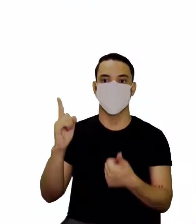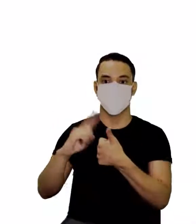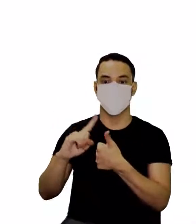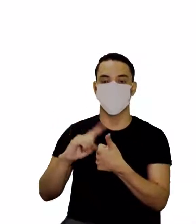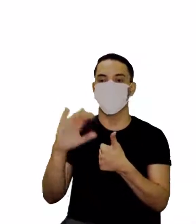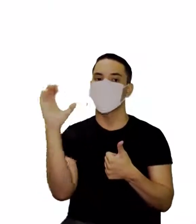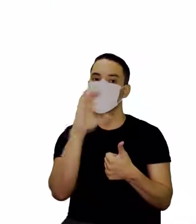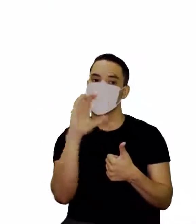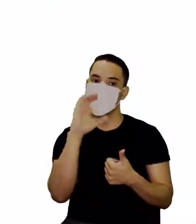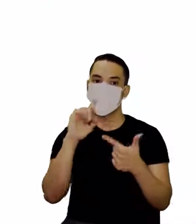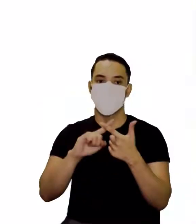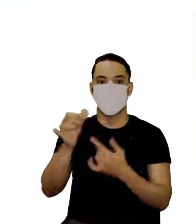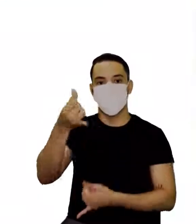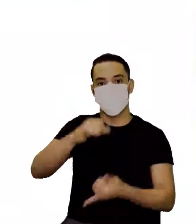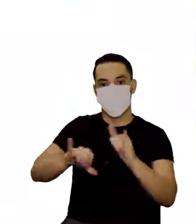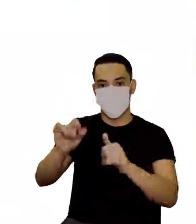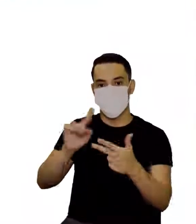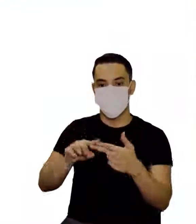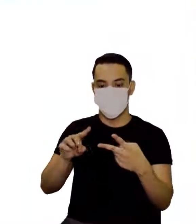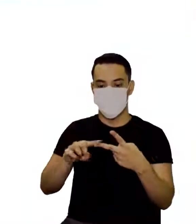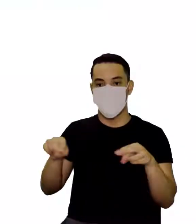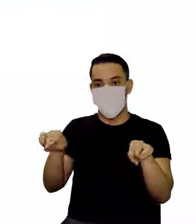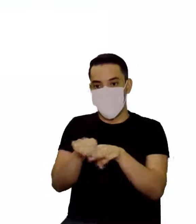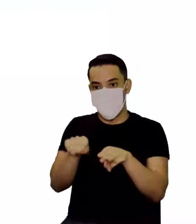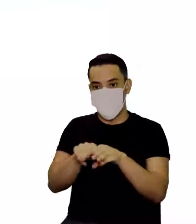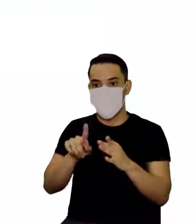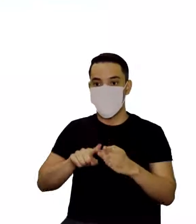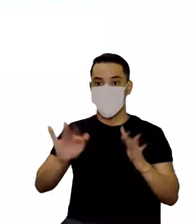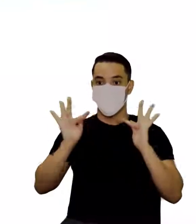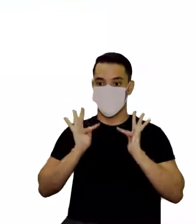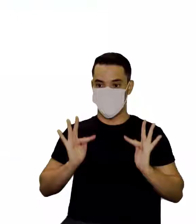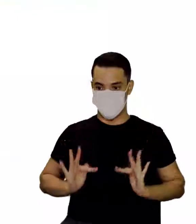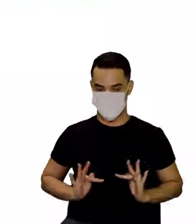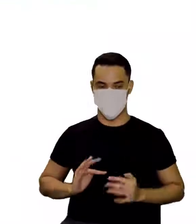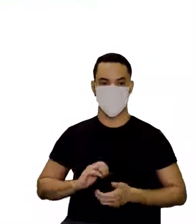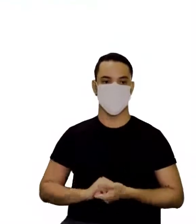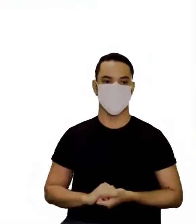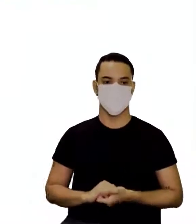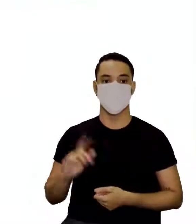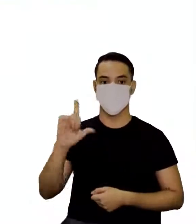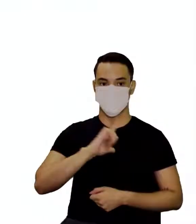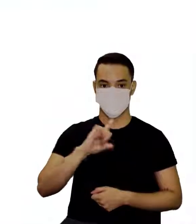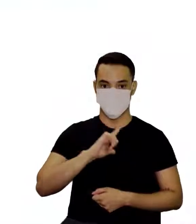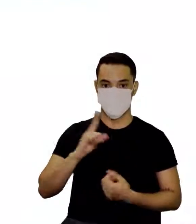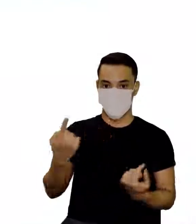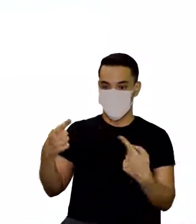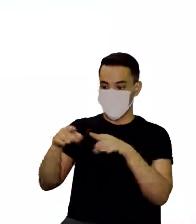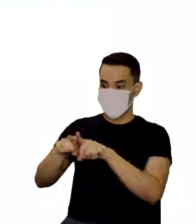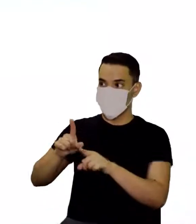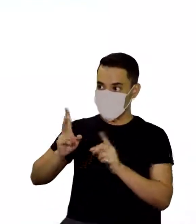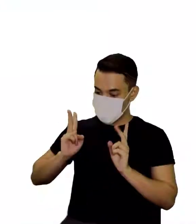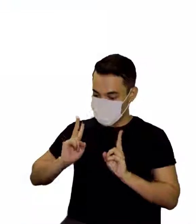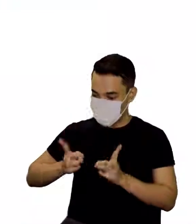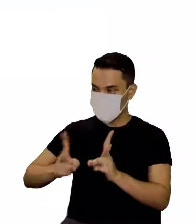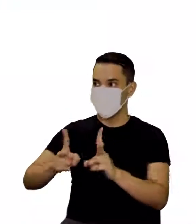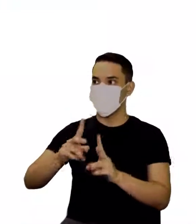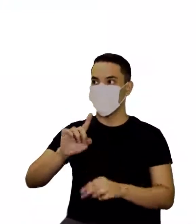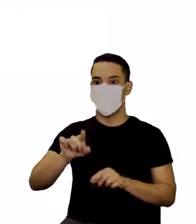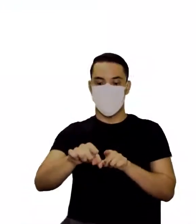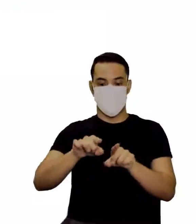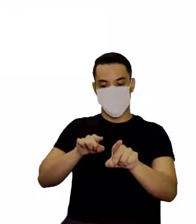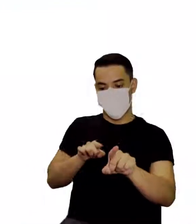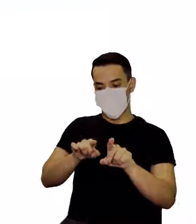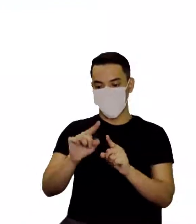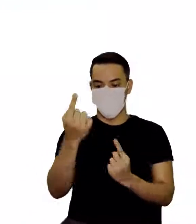magnético, fisiológico é a questão do choque aí no ser humano. Existe a corrente contínua e corrente alternada. Contínua, todo tipo